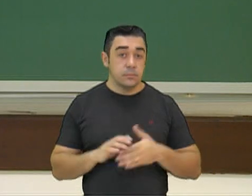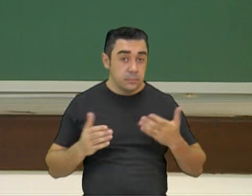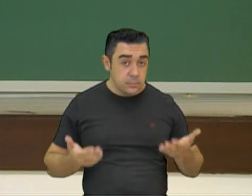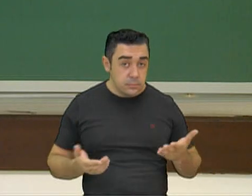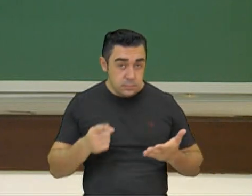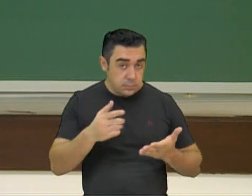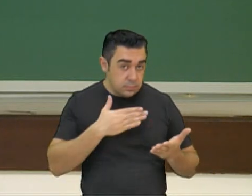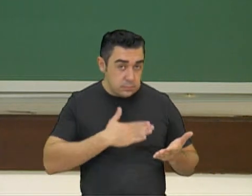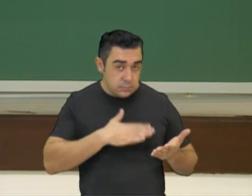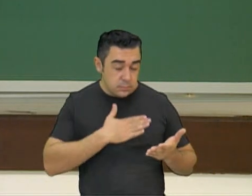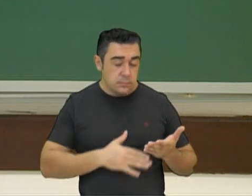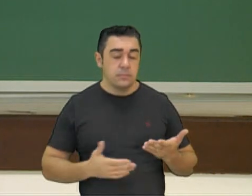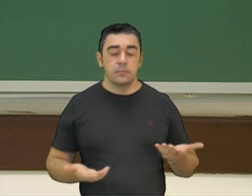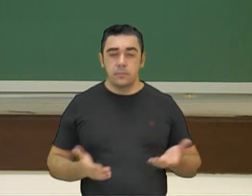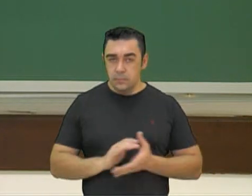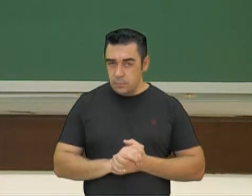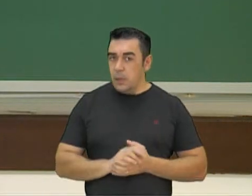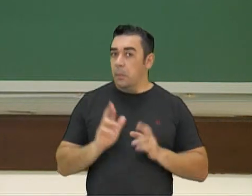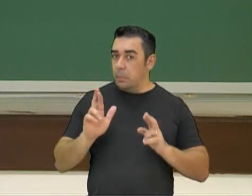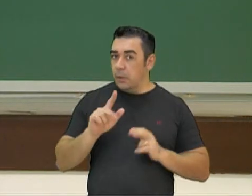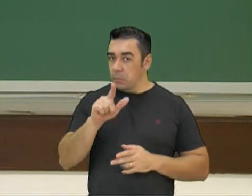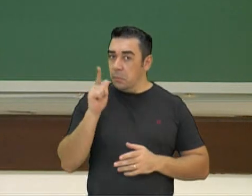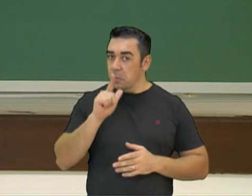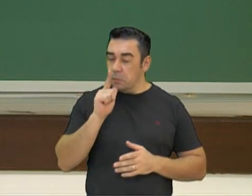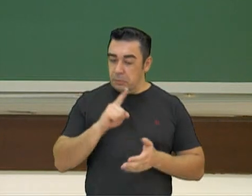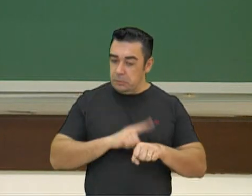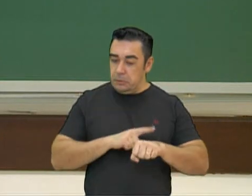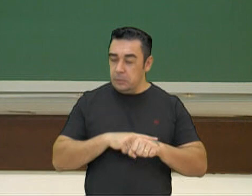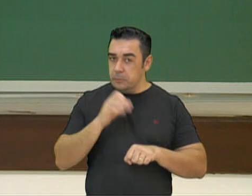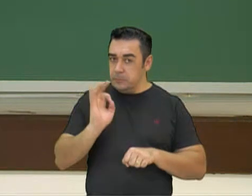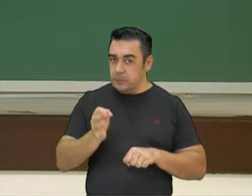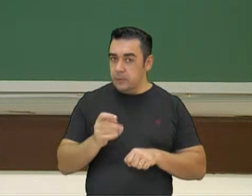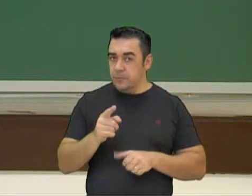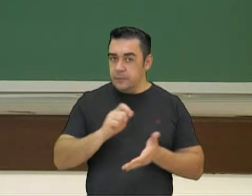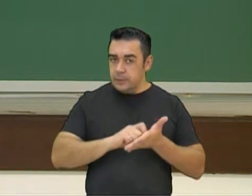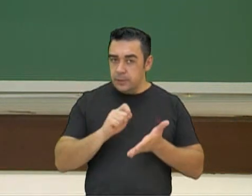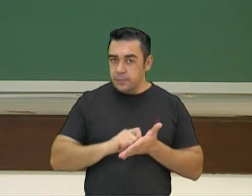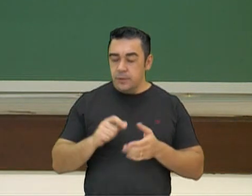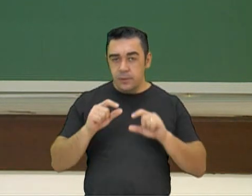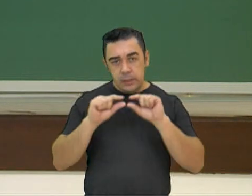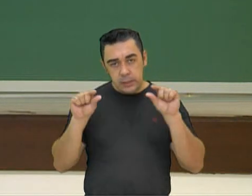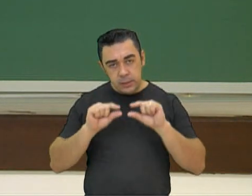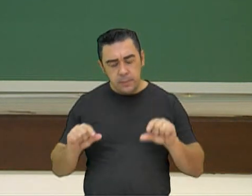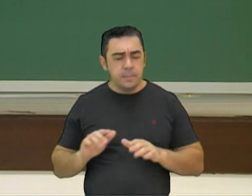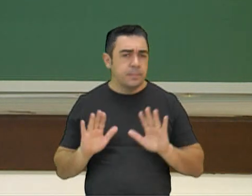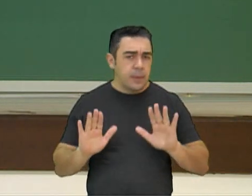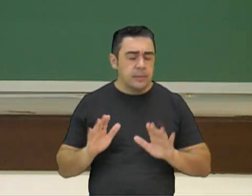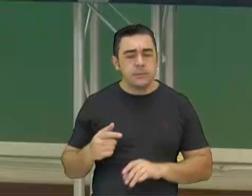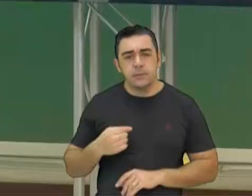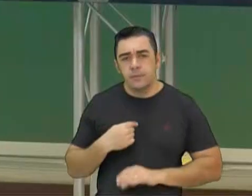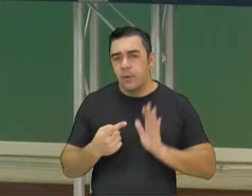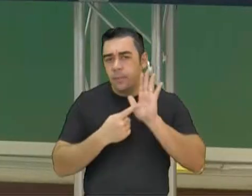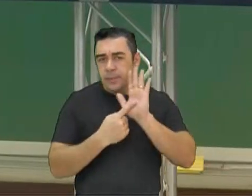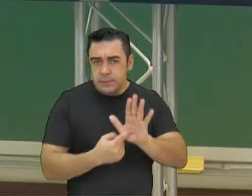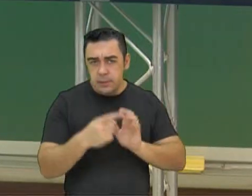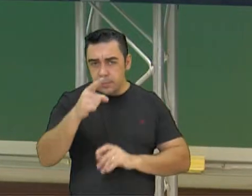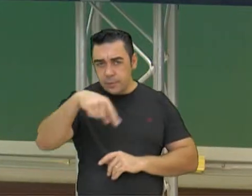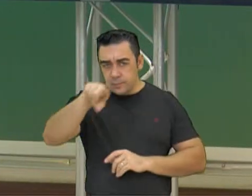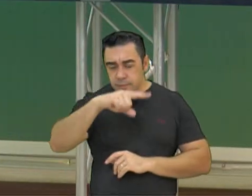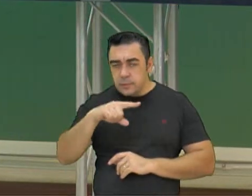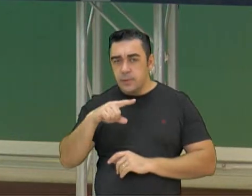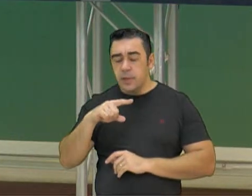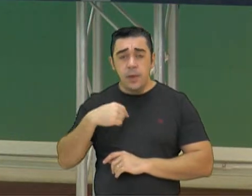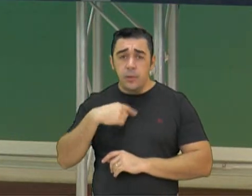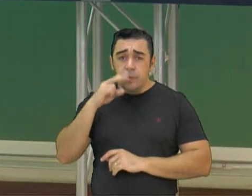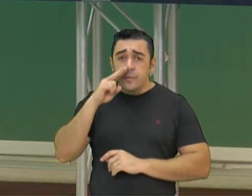E então, tranquilo? Bom, espero que tenha dado tempo, né? Vocês terem escrito aí algumas linhas. Bom, como eu disse, eu não